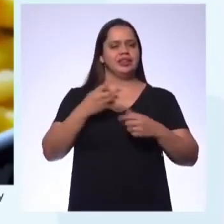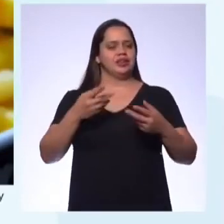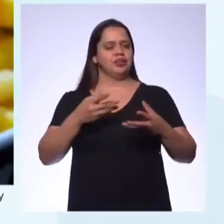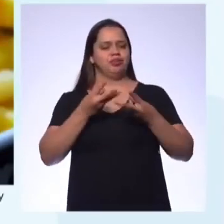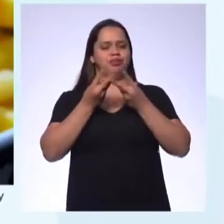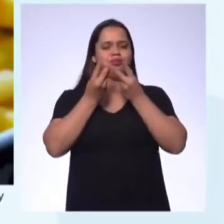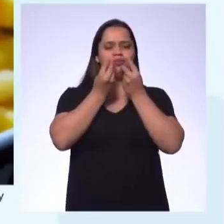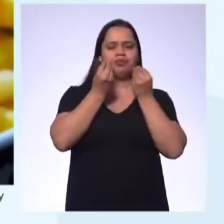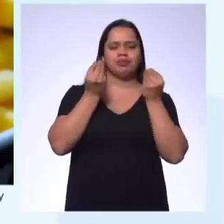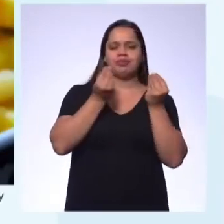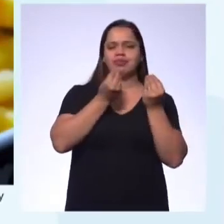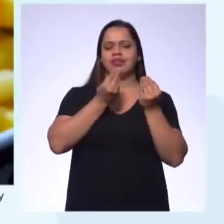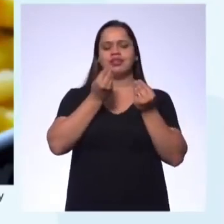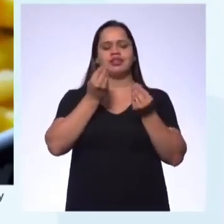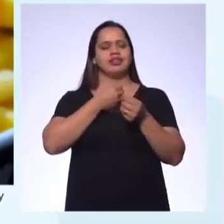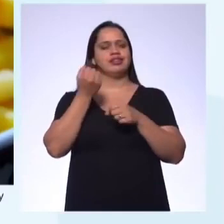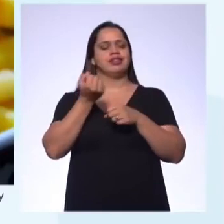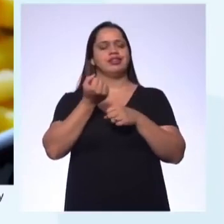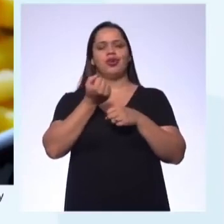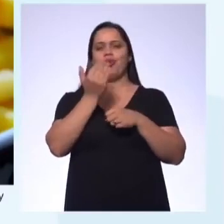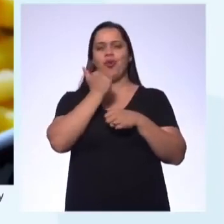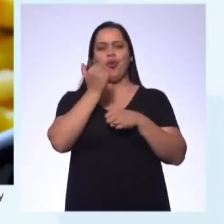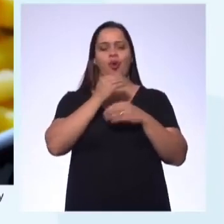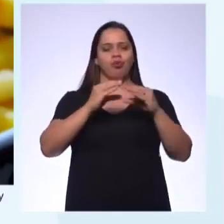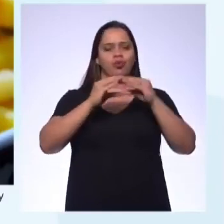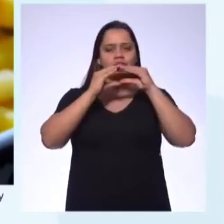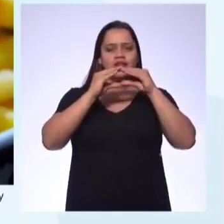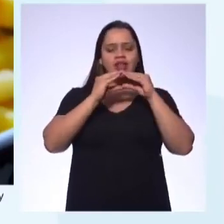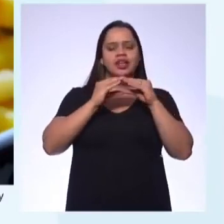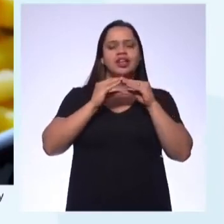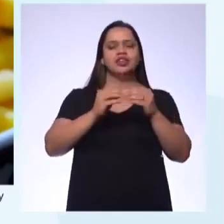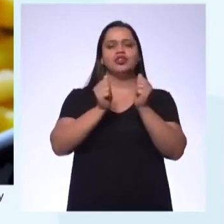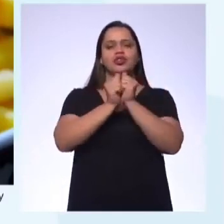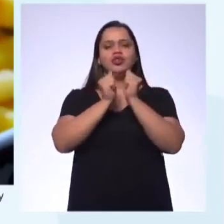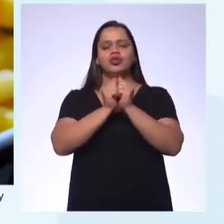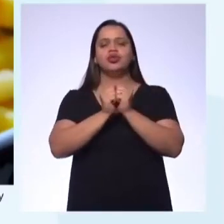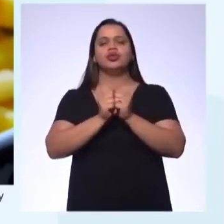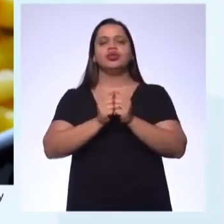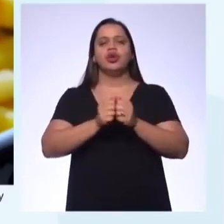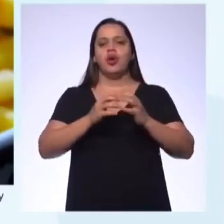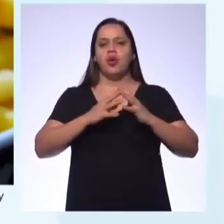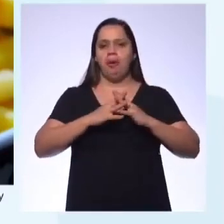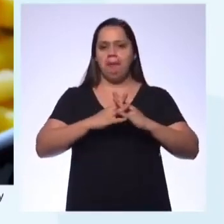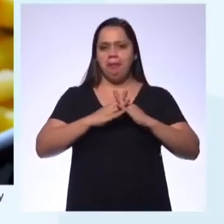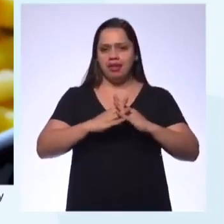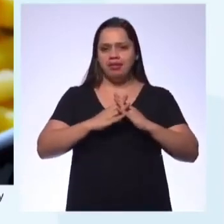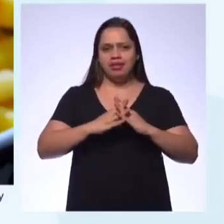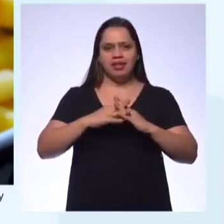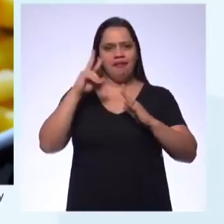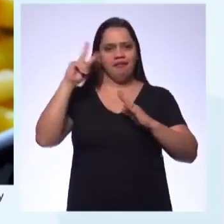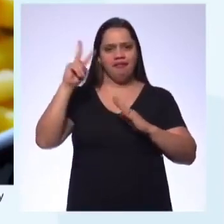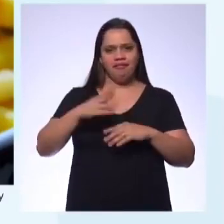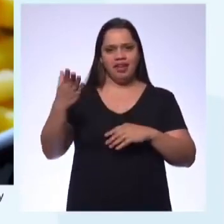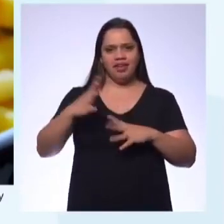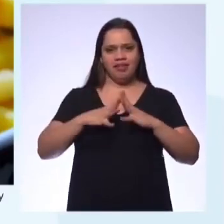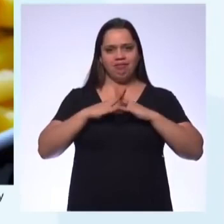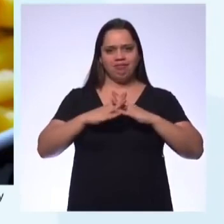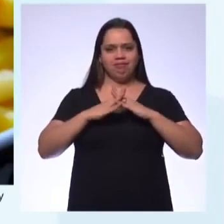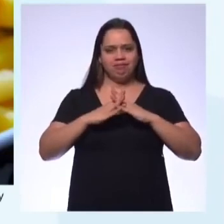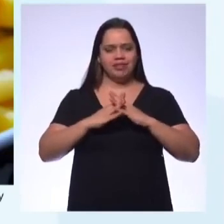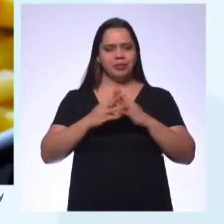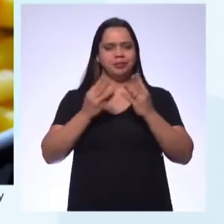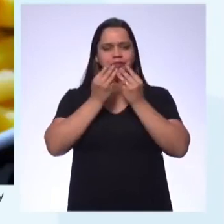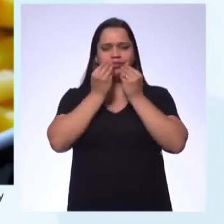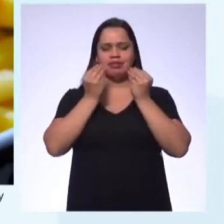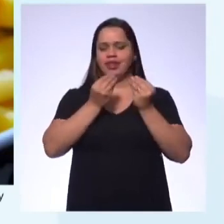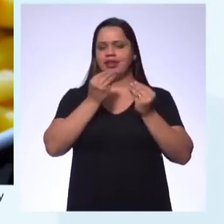ali um lanchinho e tal, acompanhado de uma batatinha frita. Você está vendo que essa batatinha ela está bem fritinha, está torradinha, né? Ela